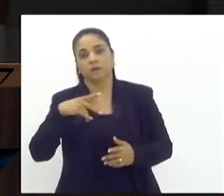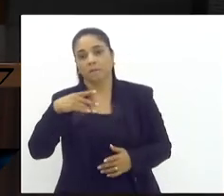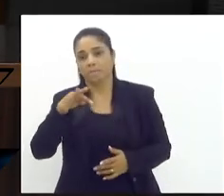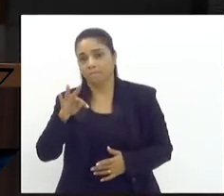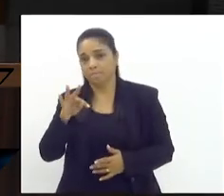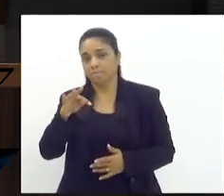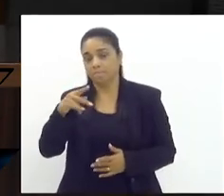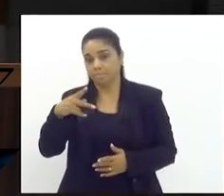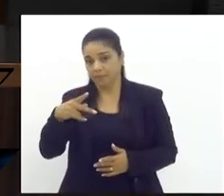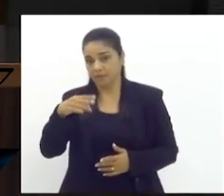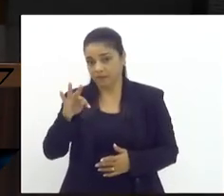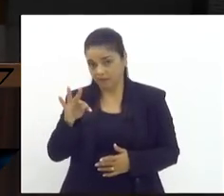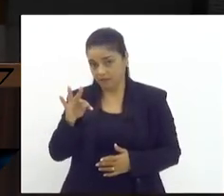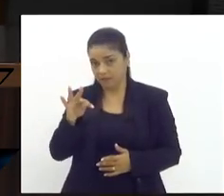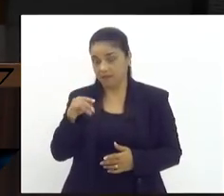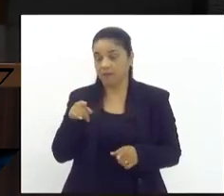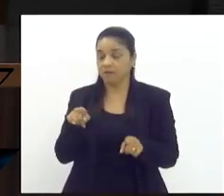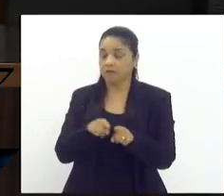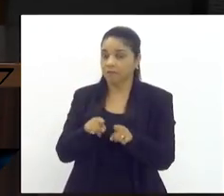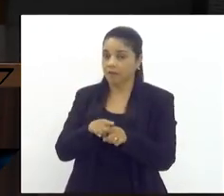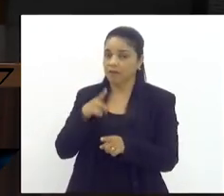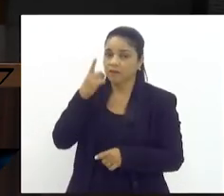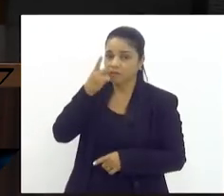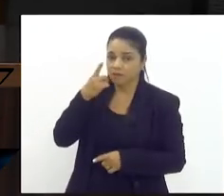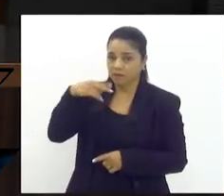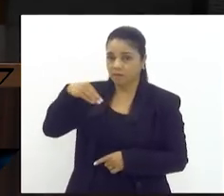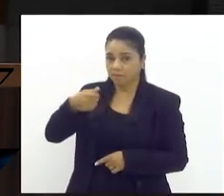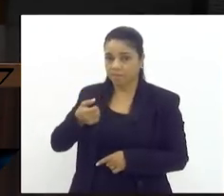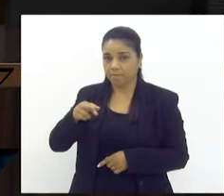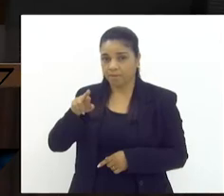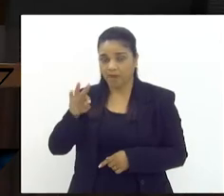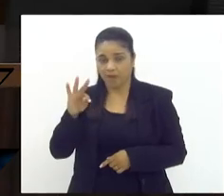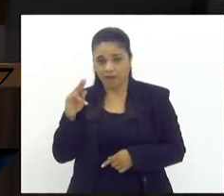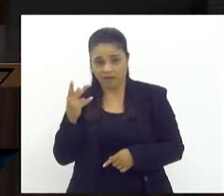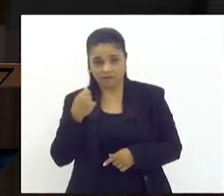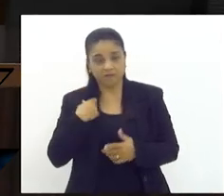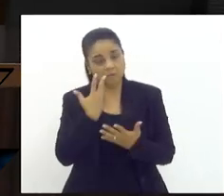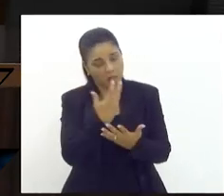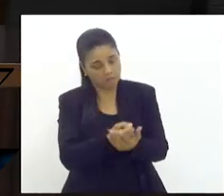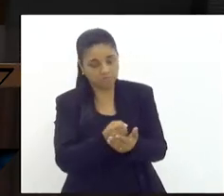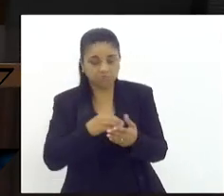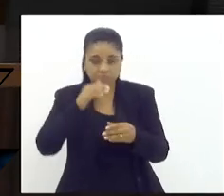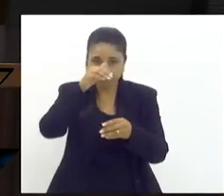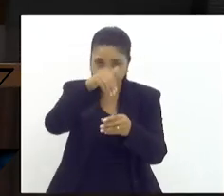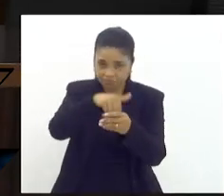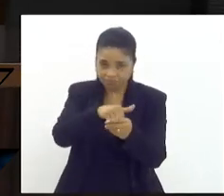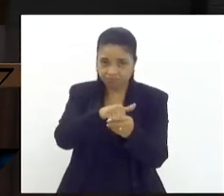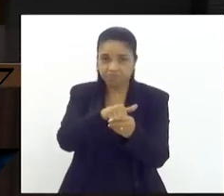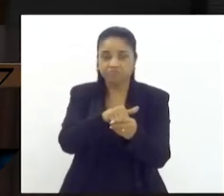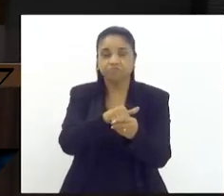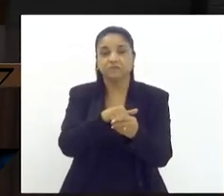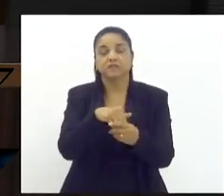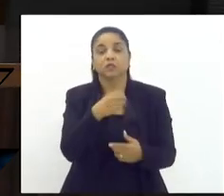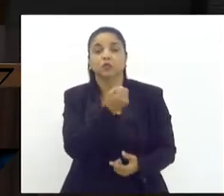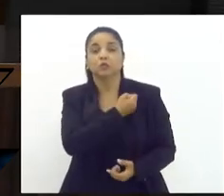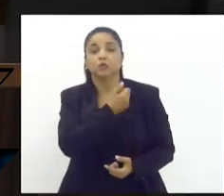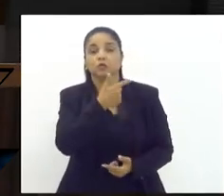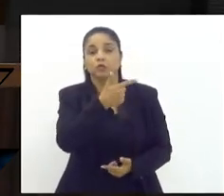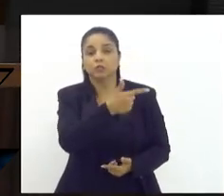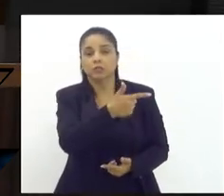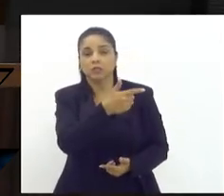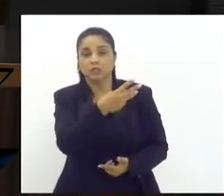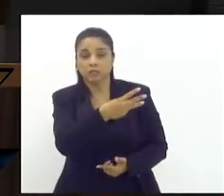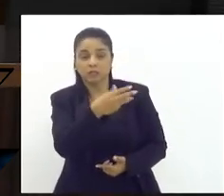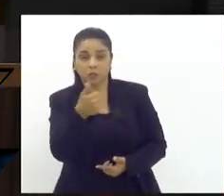rejeitada e a deputada é favorável Destaque Da 31 e